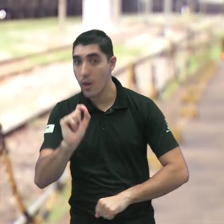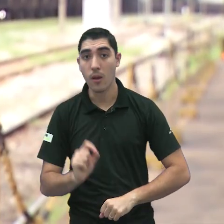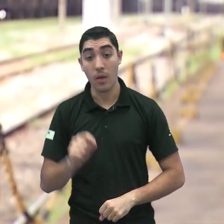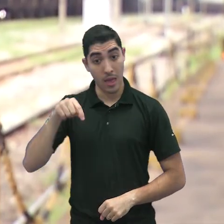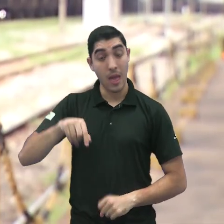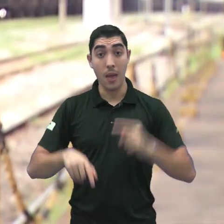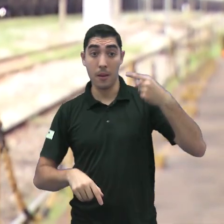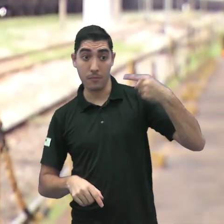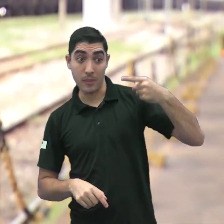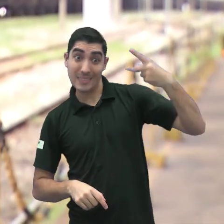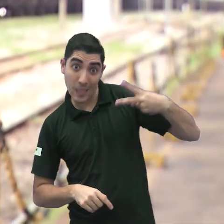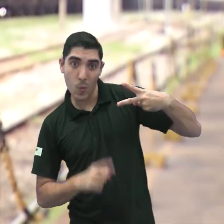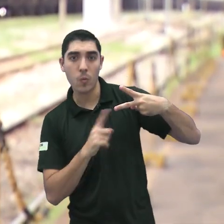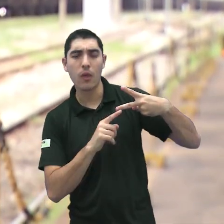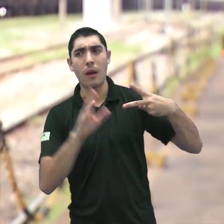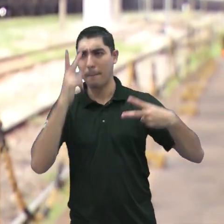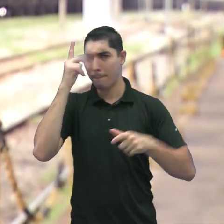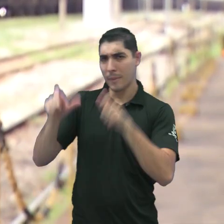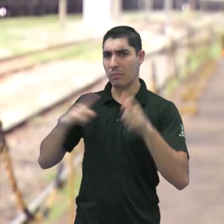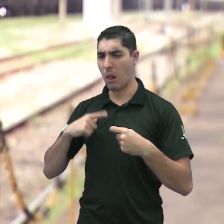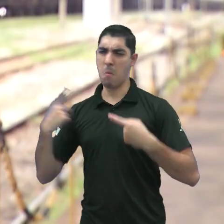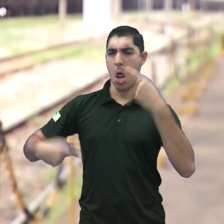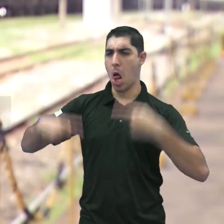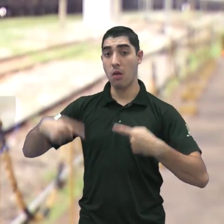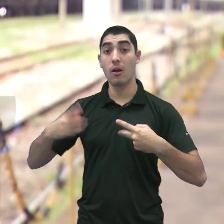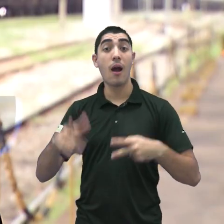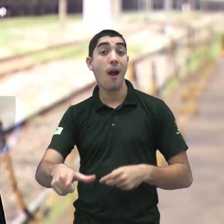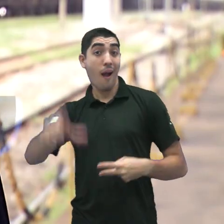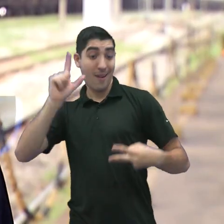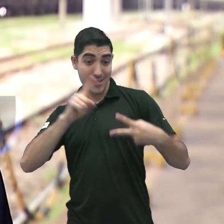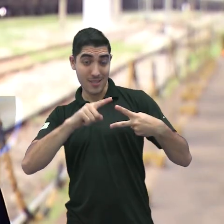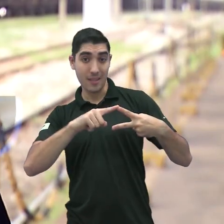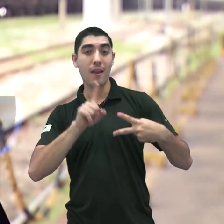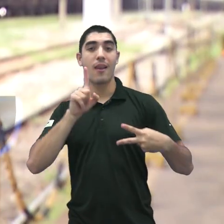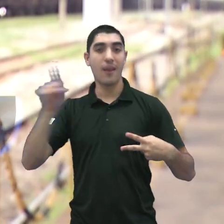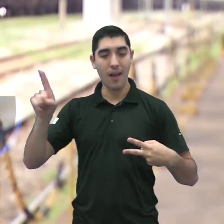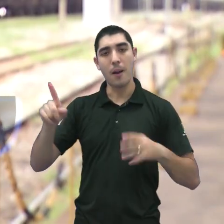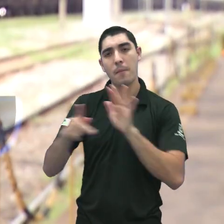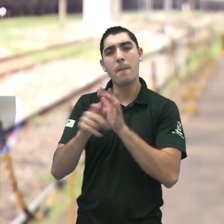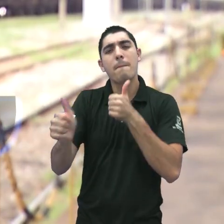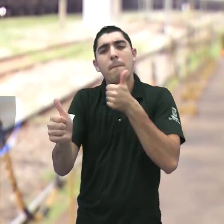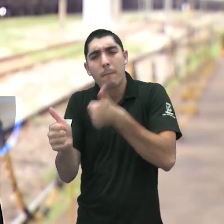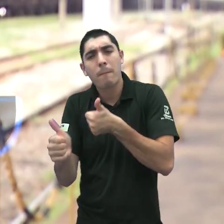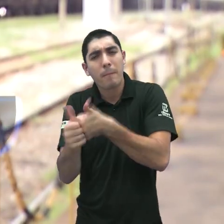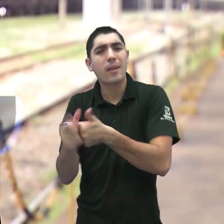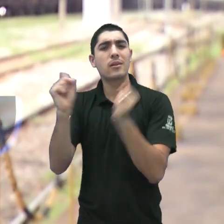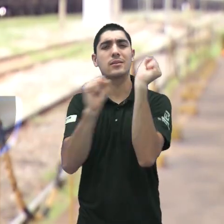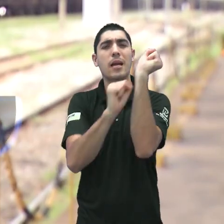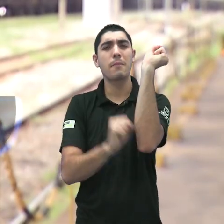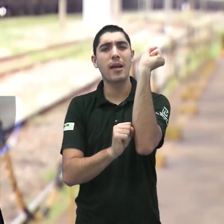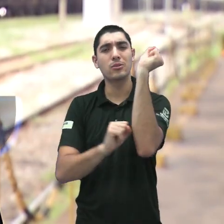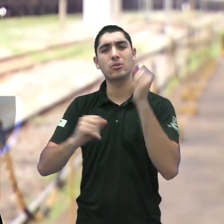é a segunda, teve até uma polêmica, porque antes ficava ali onde hoje é João Guilhermino, ali perto da Sabesp, ali que ficava